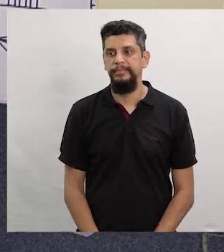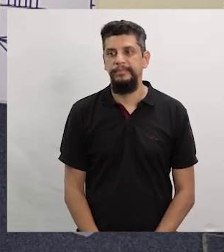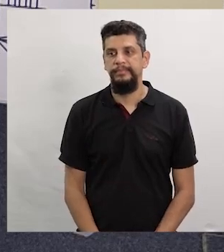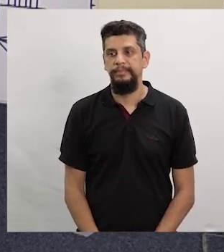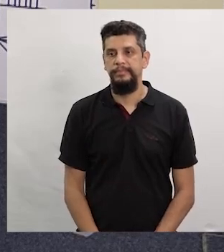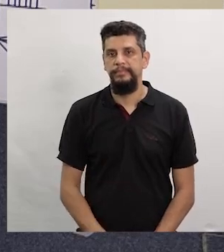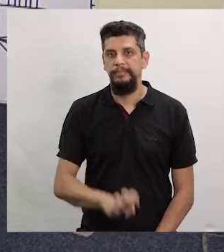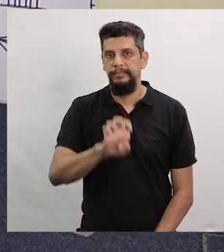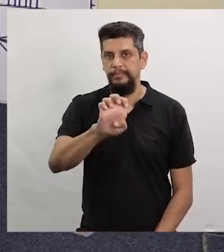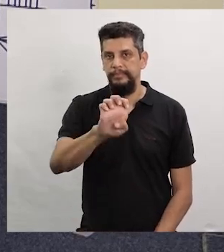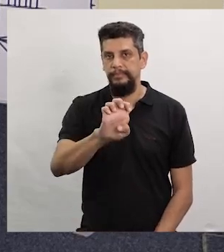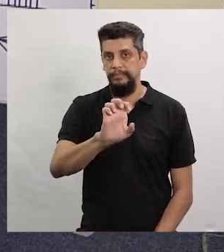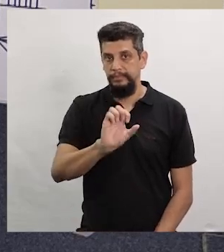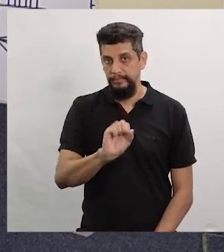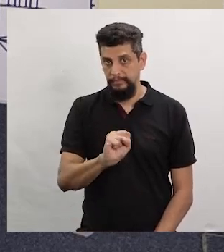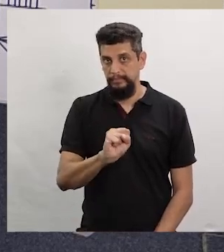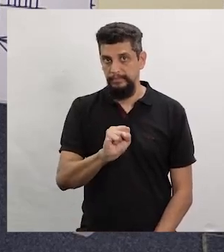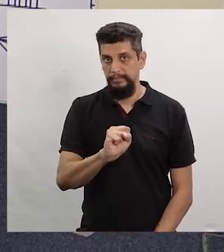uma aqui